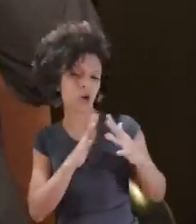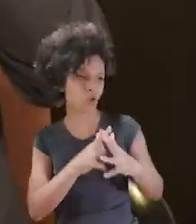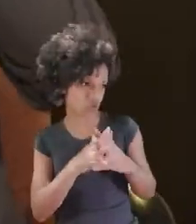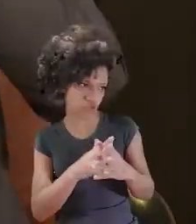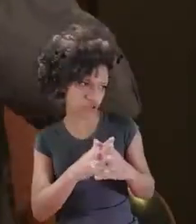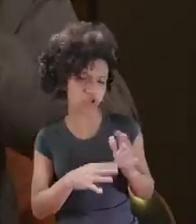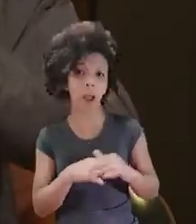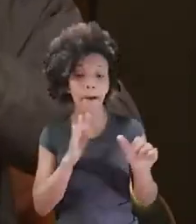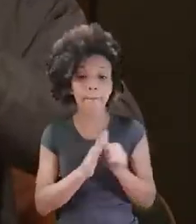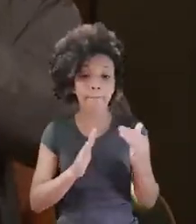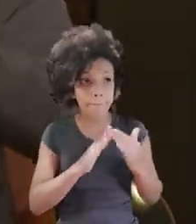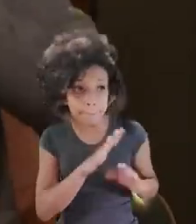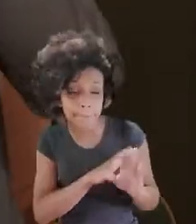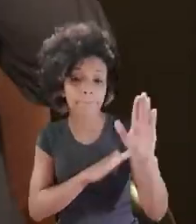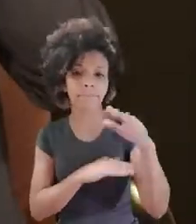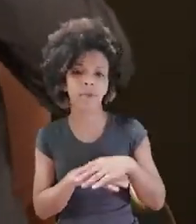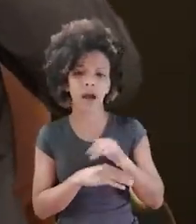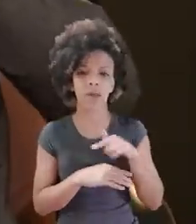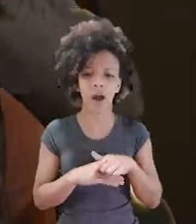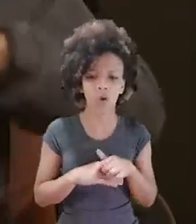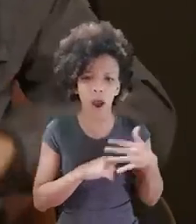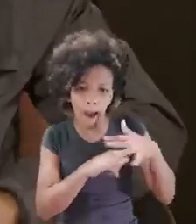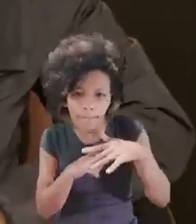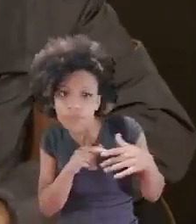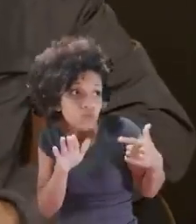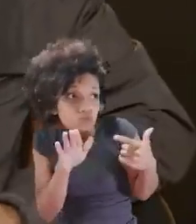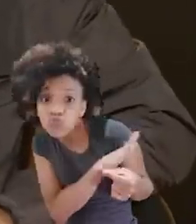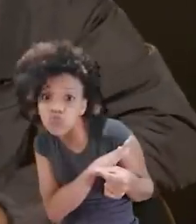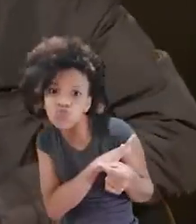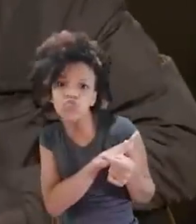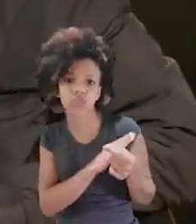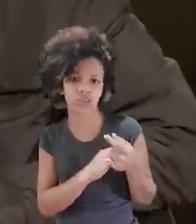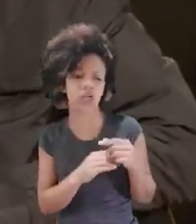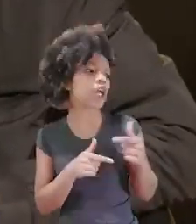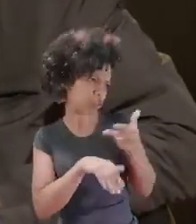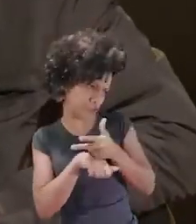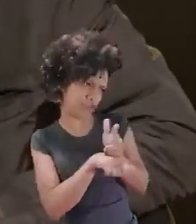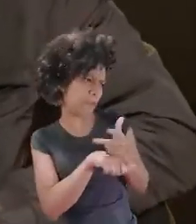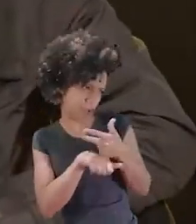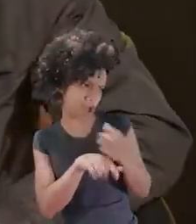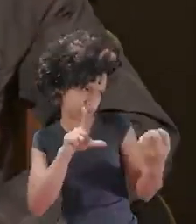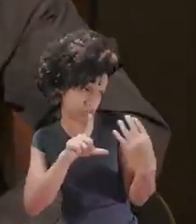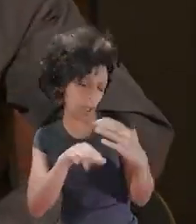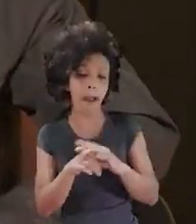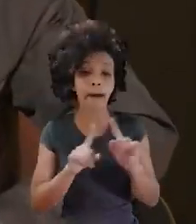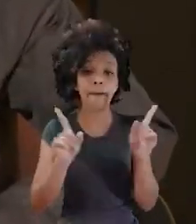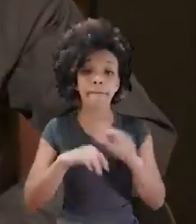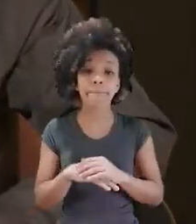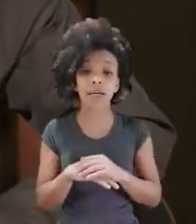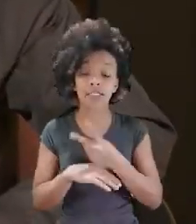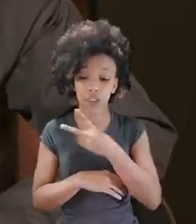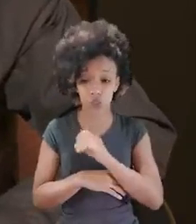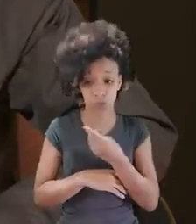pessoal até confundir quando eu falei ser meu primeiro operação com pressa limão com os caras fugir pela Mata e tal e metendo o pé que foi filmada tal e